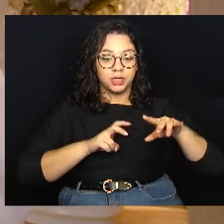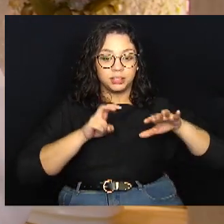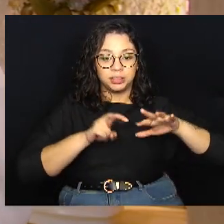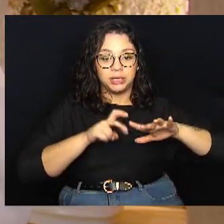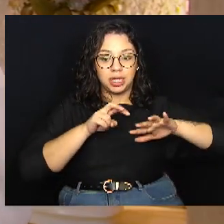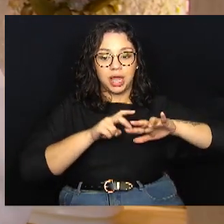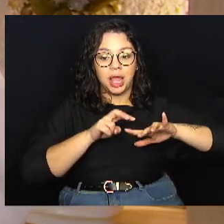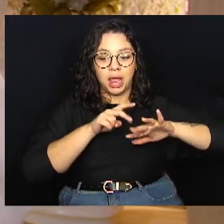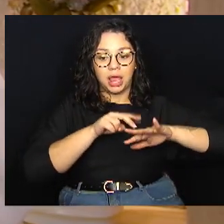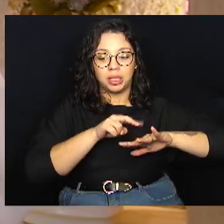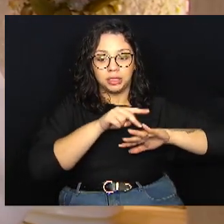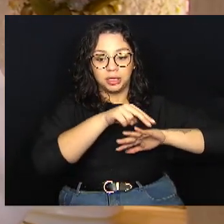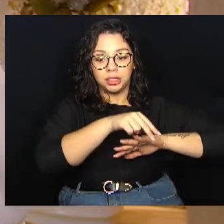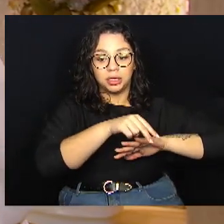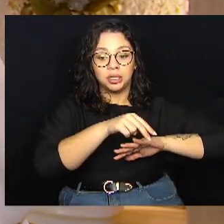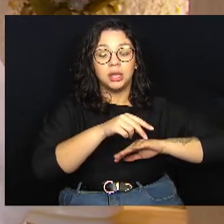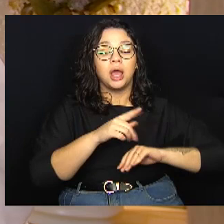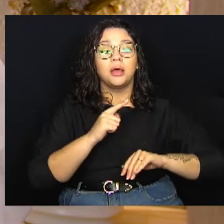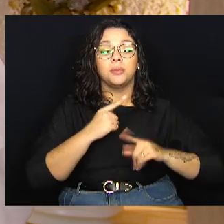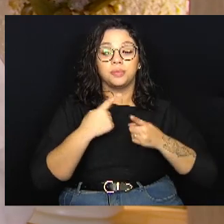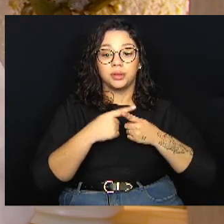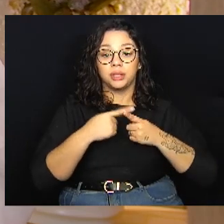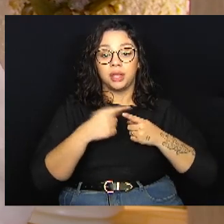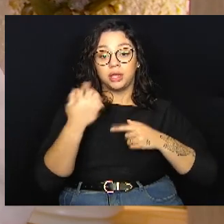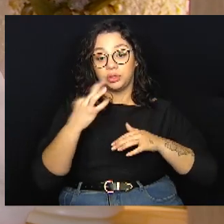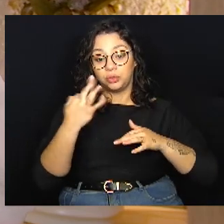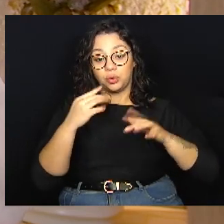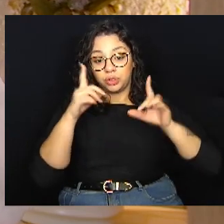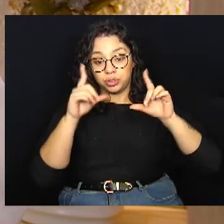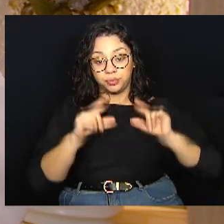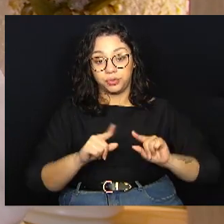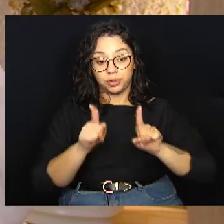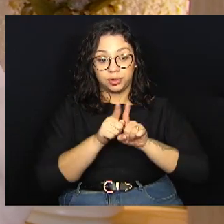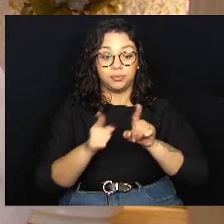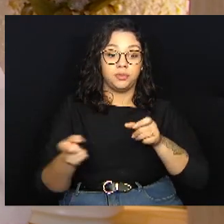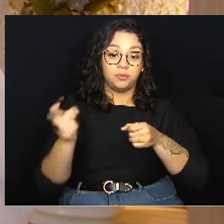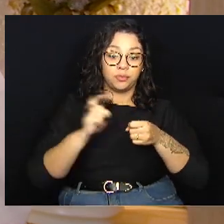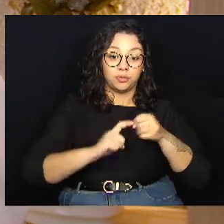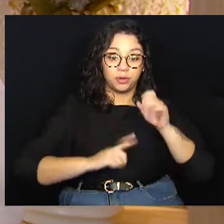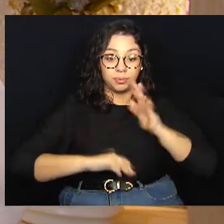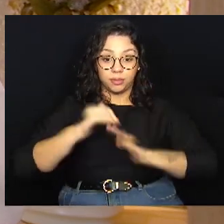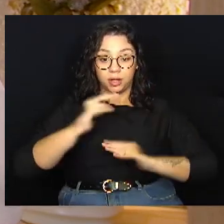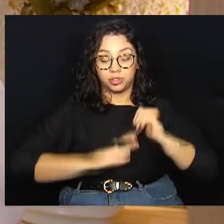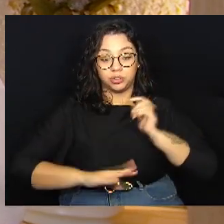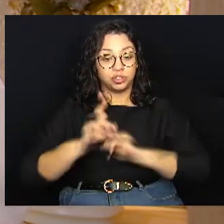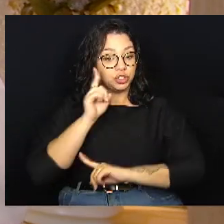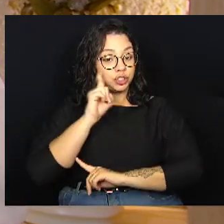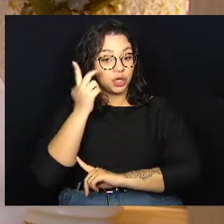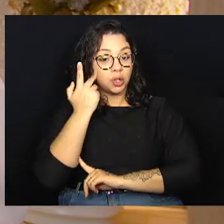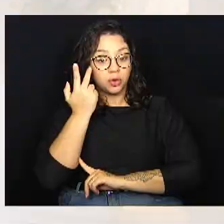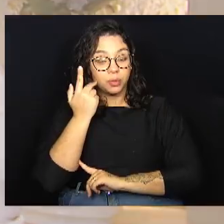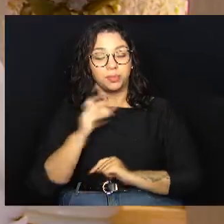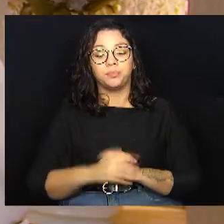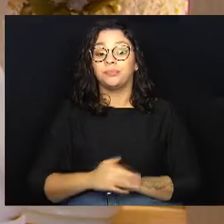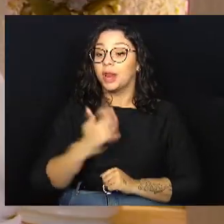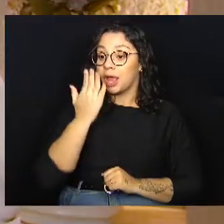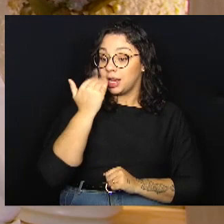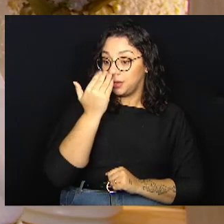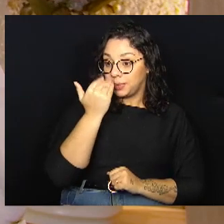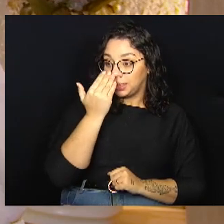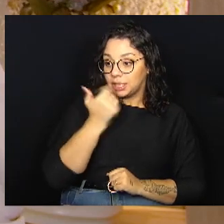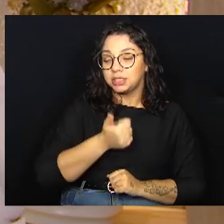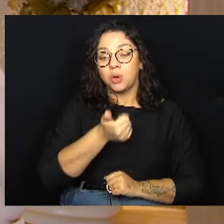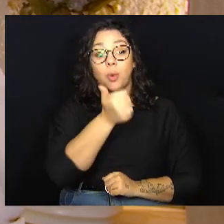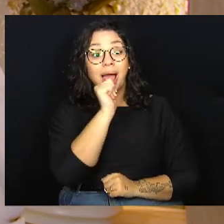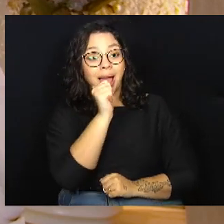subir escada, caminhar. Agora, conforme vai diminuindo a dor, também já posso voltar às minhas atividades normalmente.